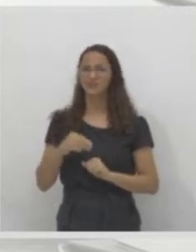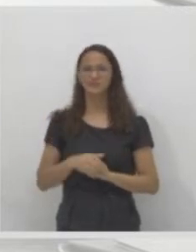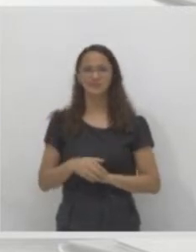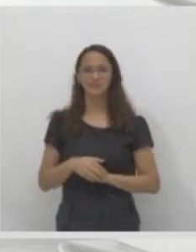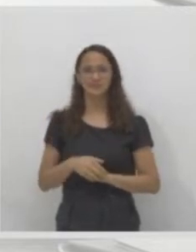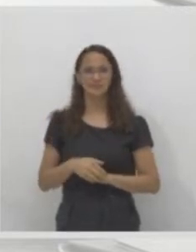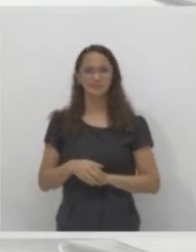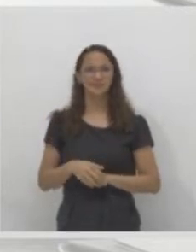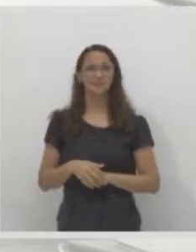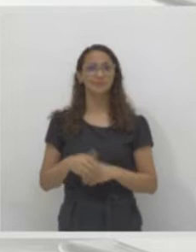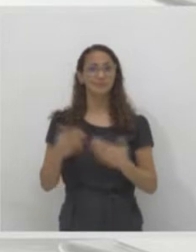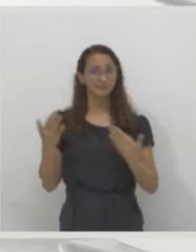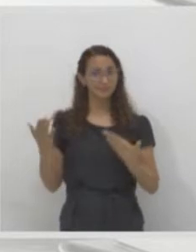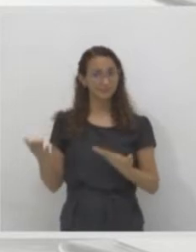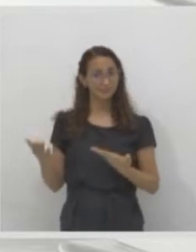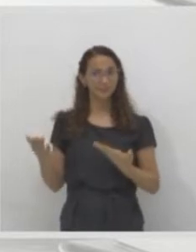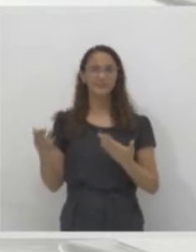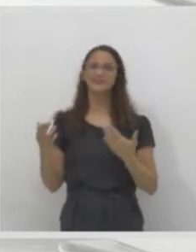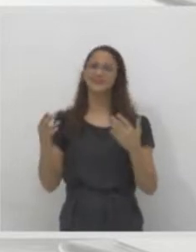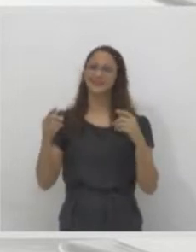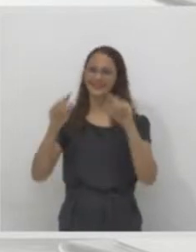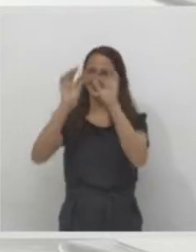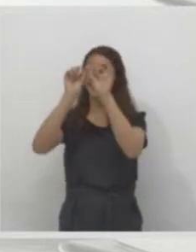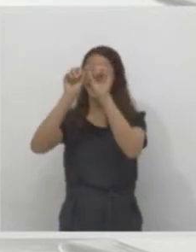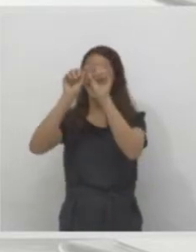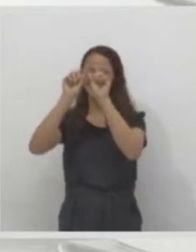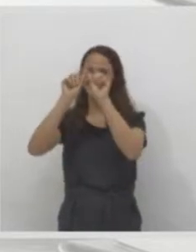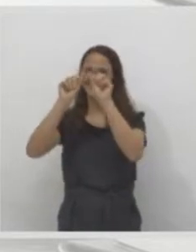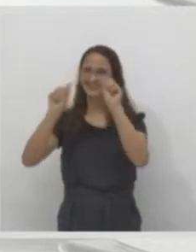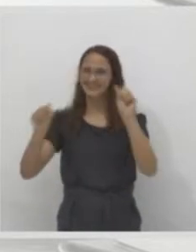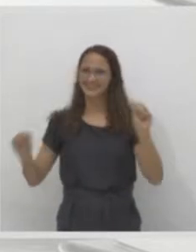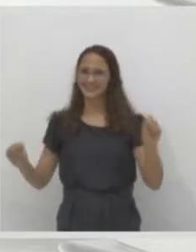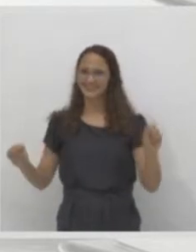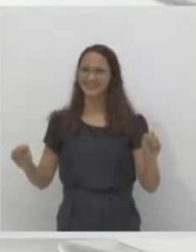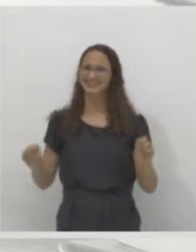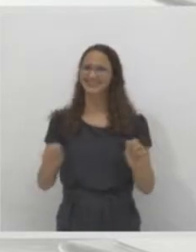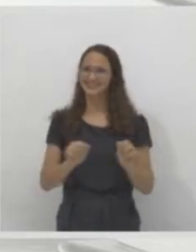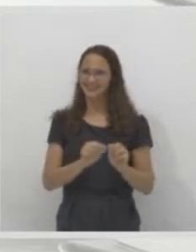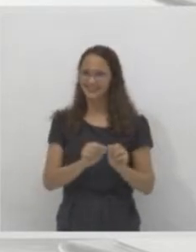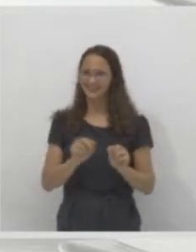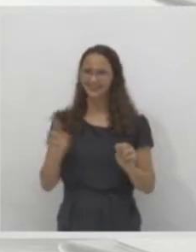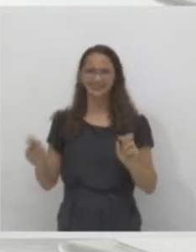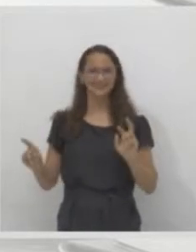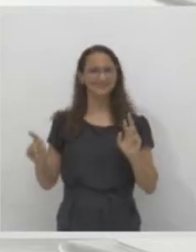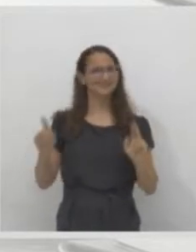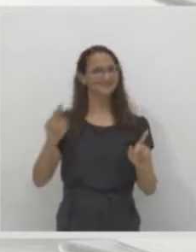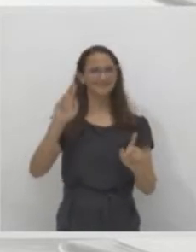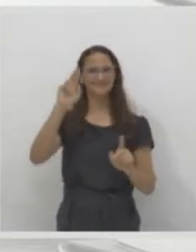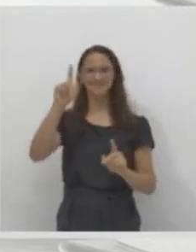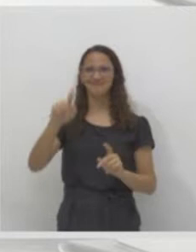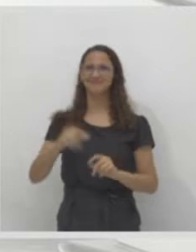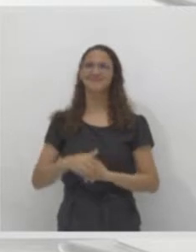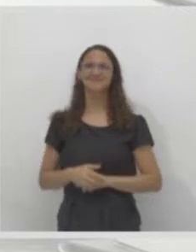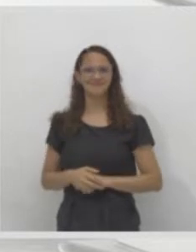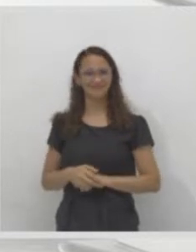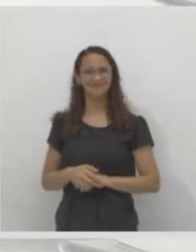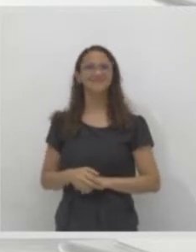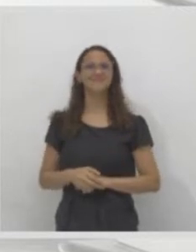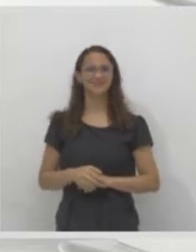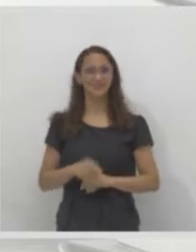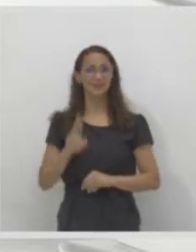um exemplo de um triângulo com as 3 medidas diferentes, ou seja,